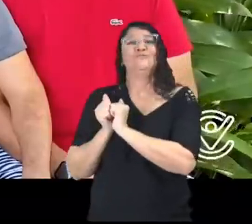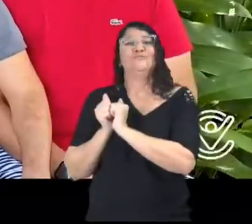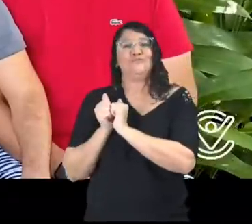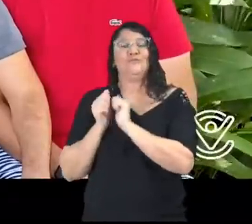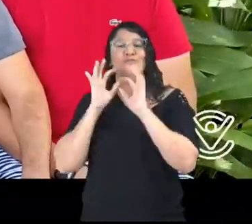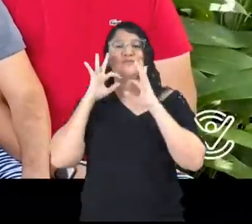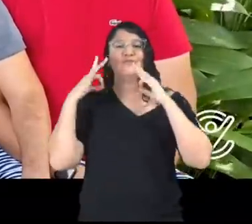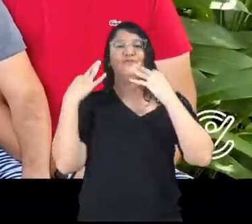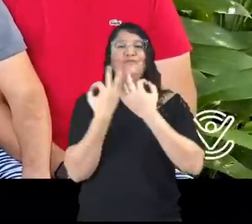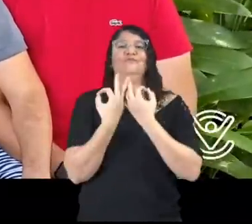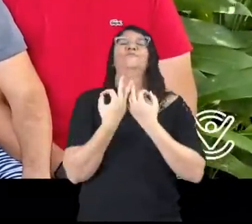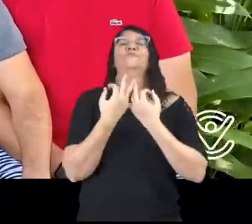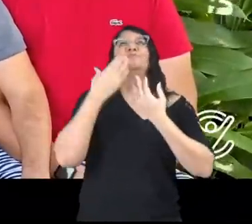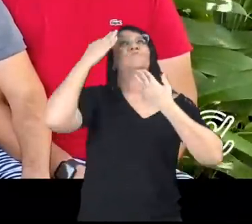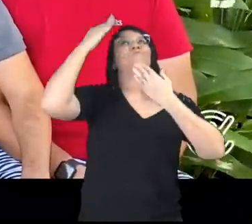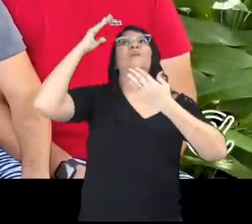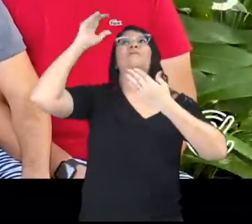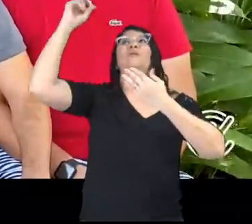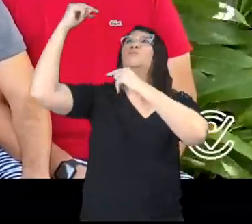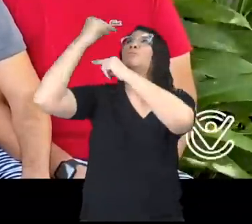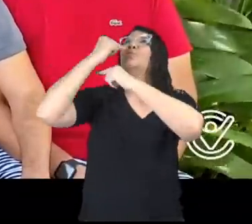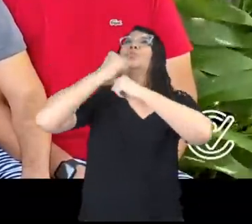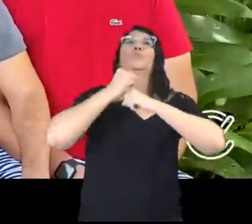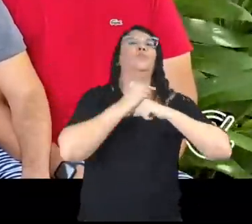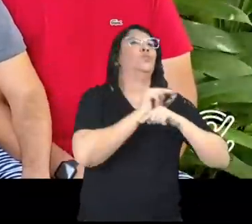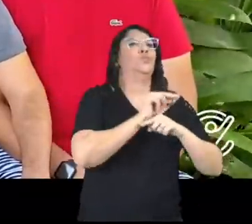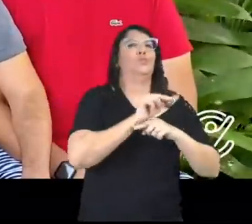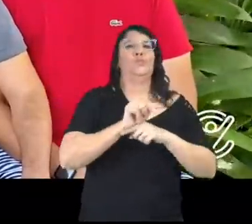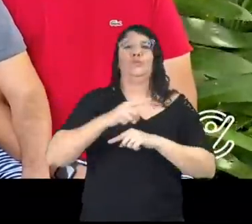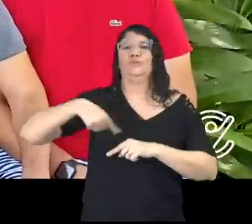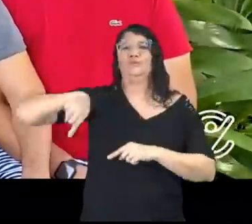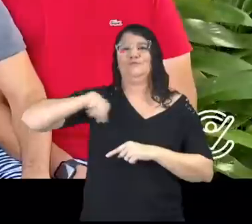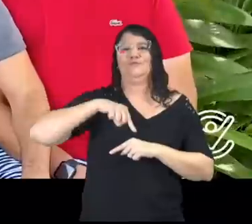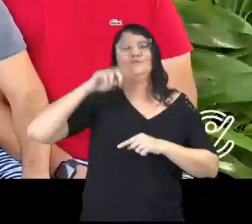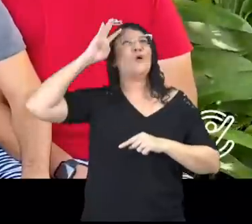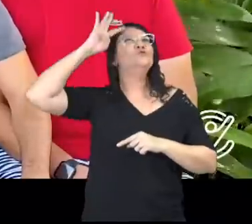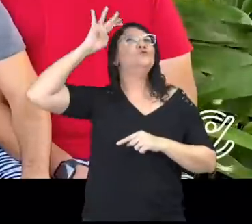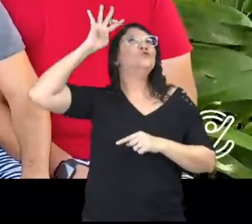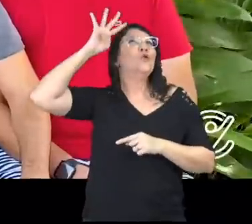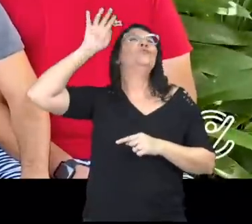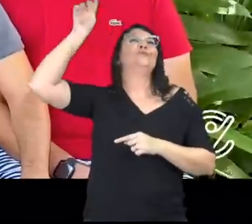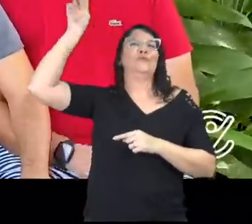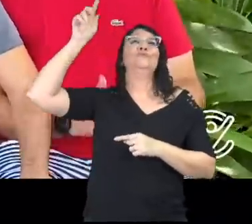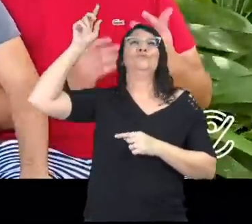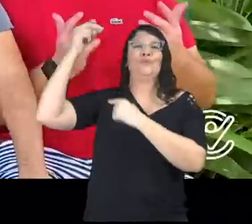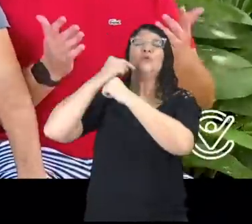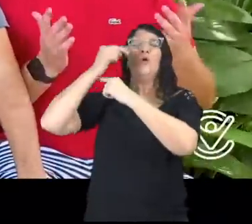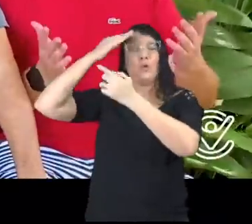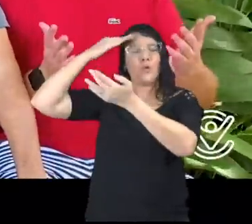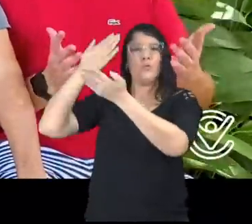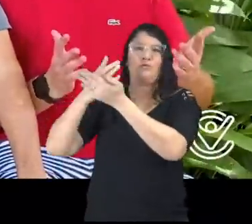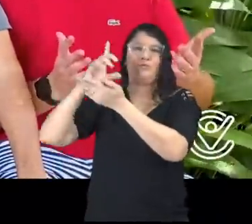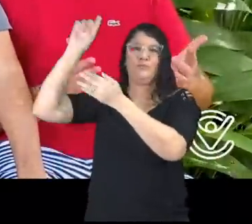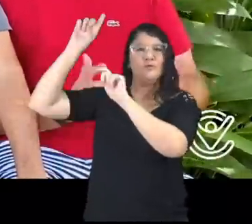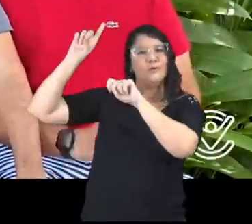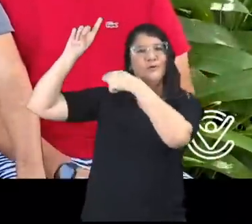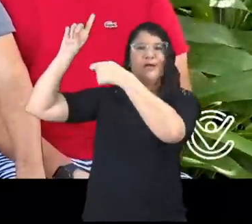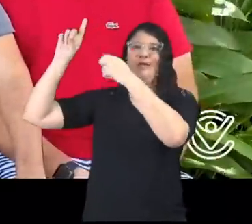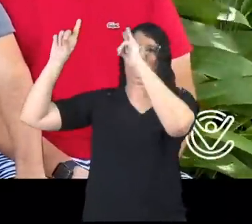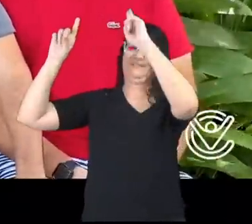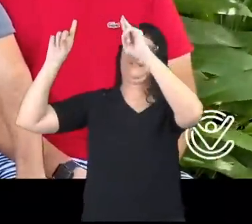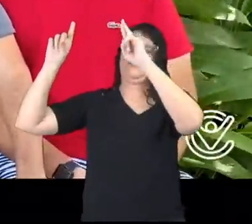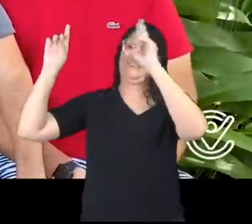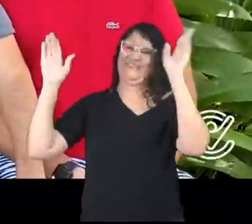dizer que Deus continua cuidando de nós e dos nossos sonhos. Nós confiamos nele. Ele é o Senhor.